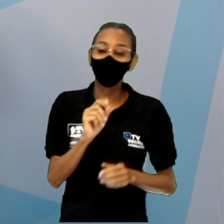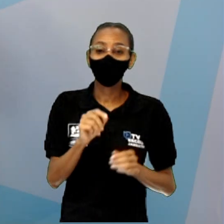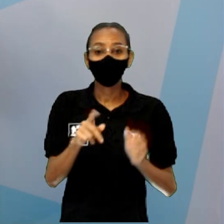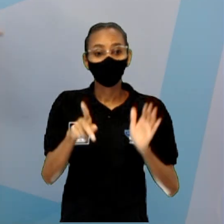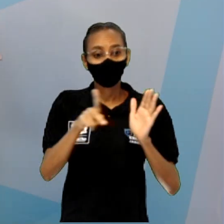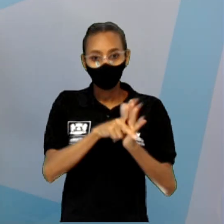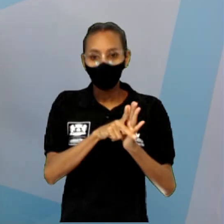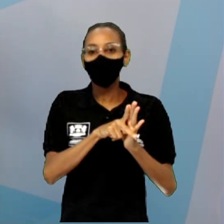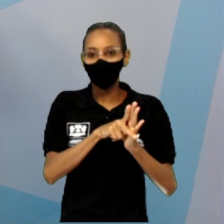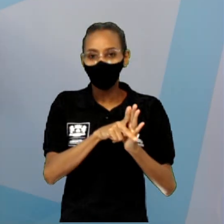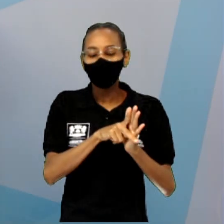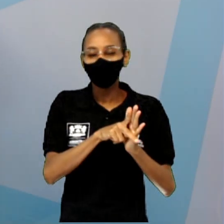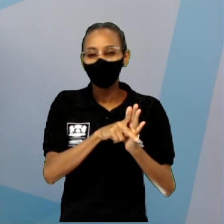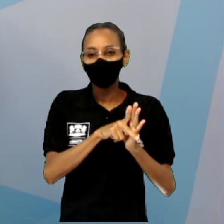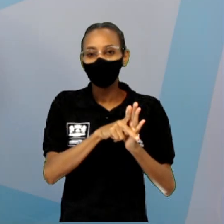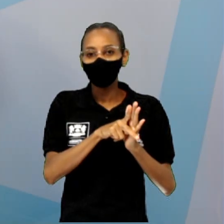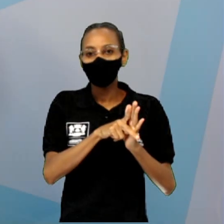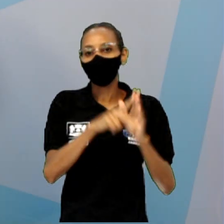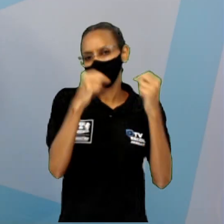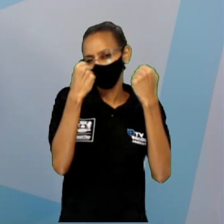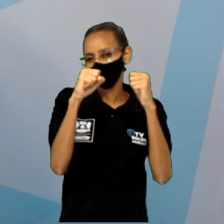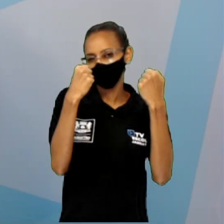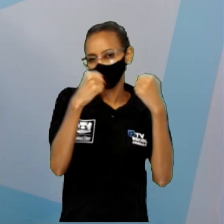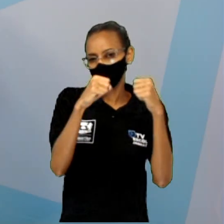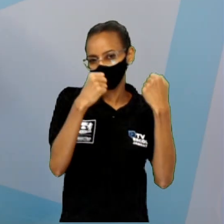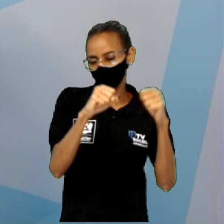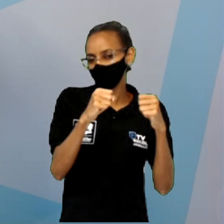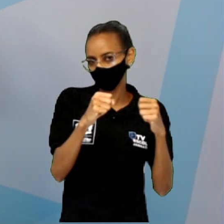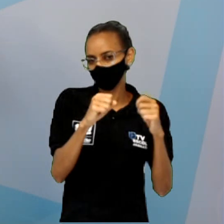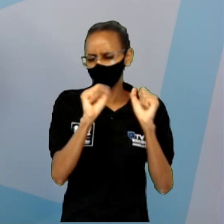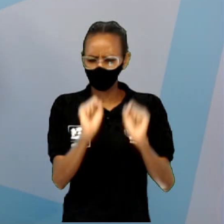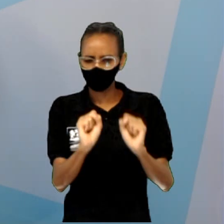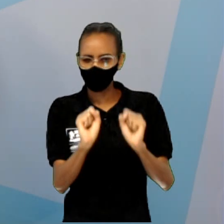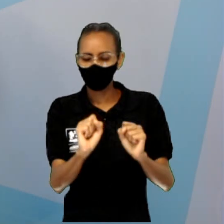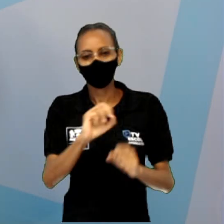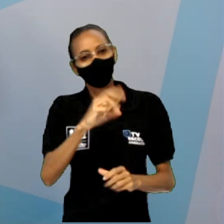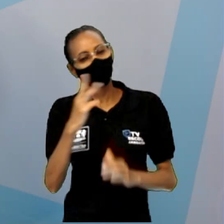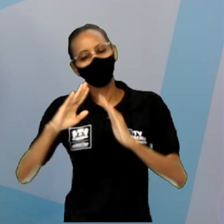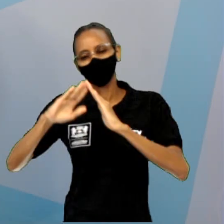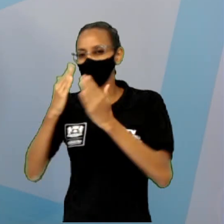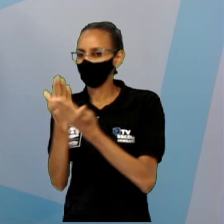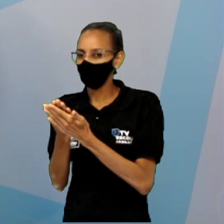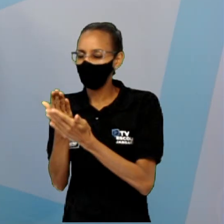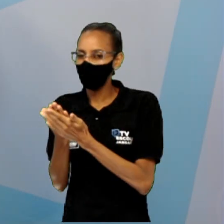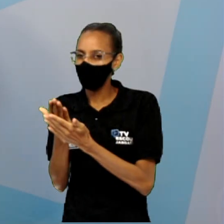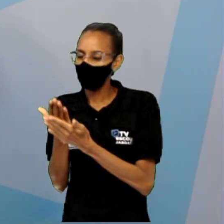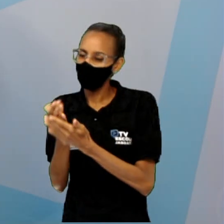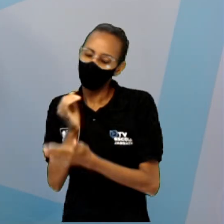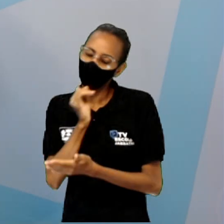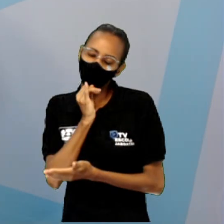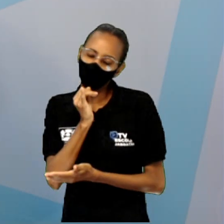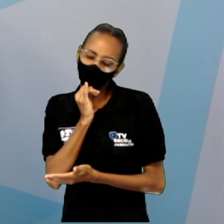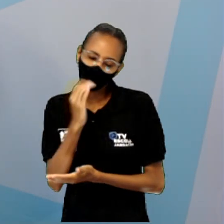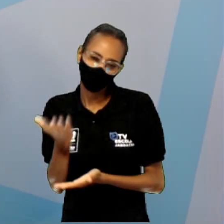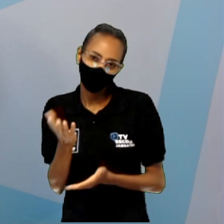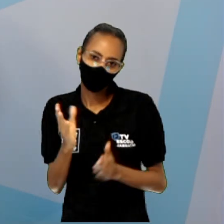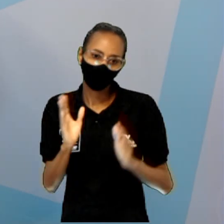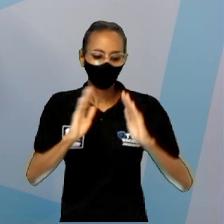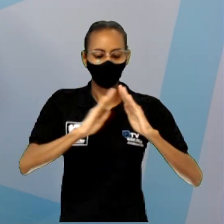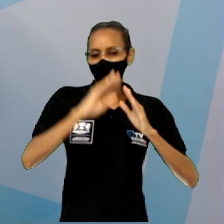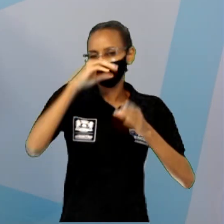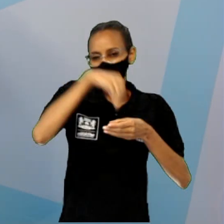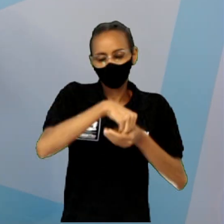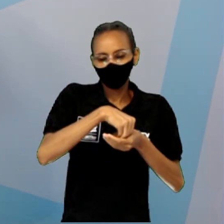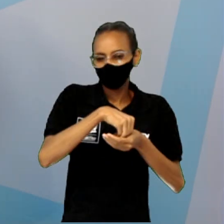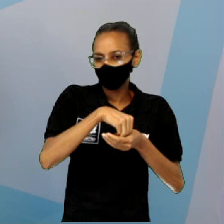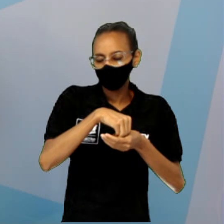em modalidades esportivas ou não. Você pode fazer na aula de educação física na escola, por exemplo, você pode fazer em casa, você